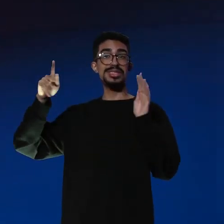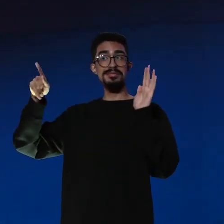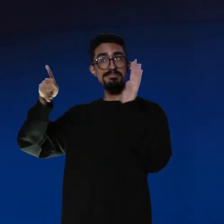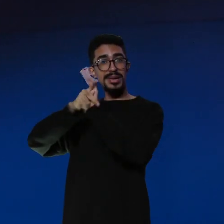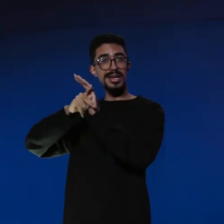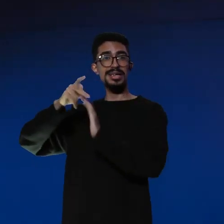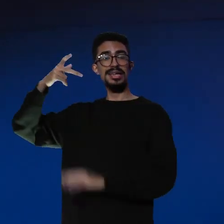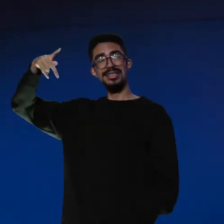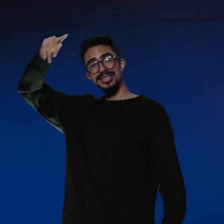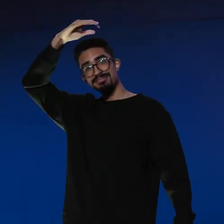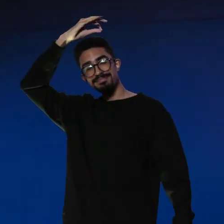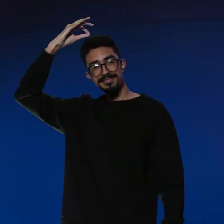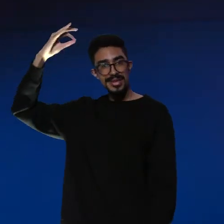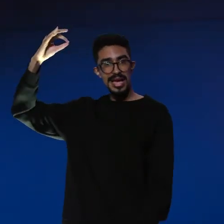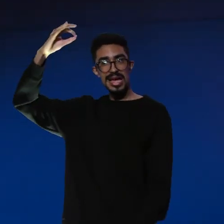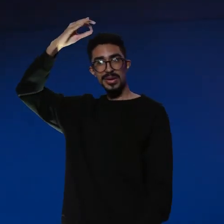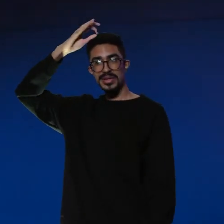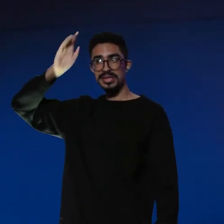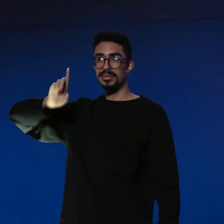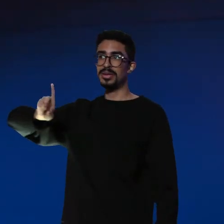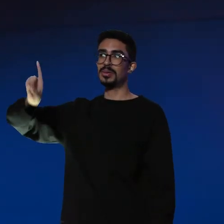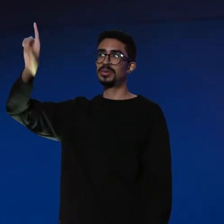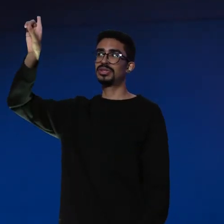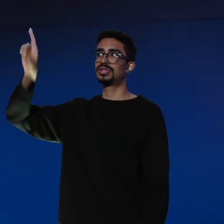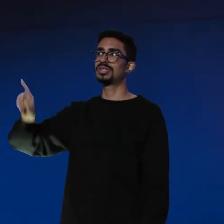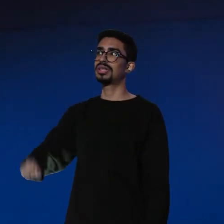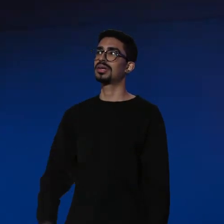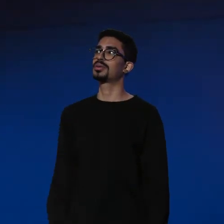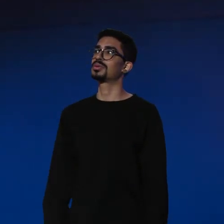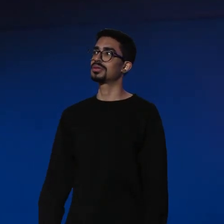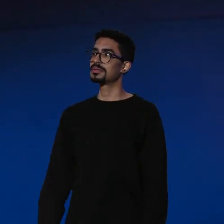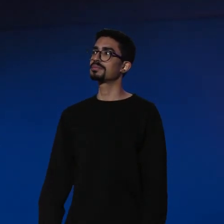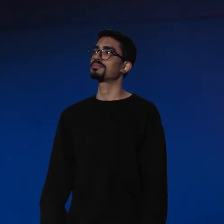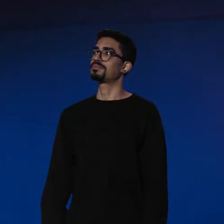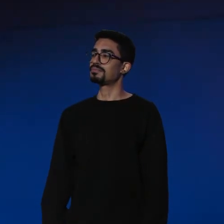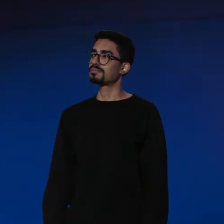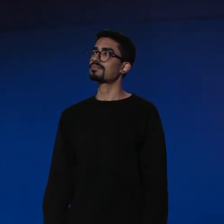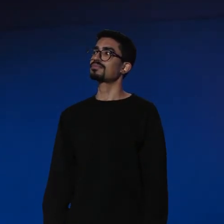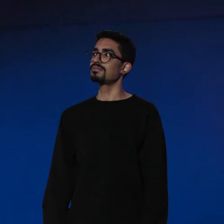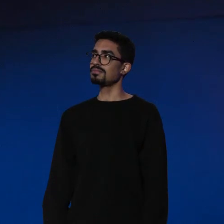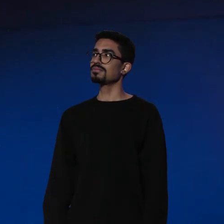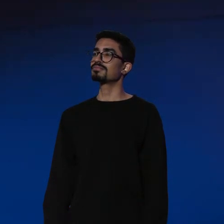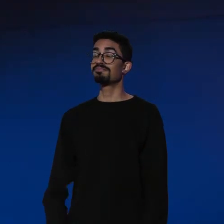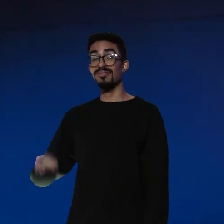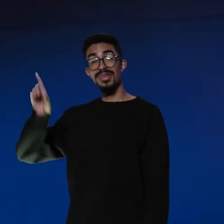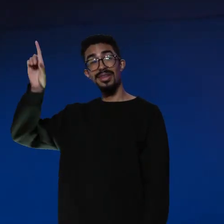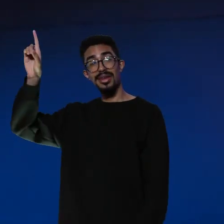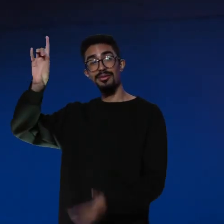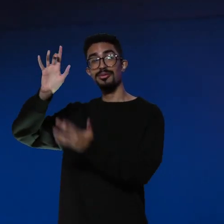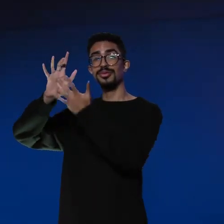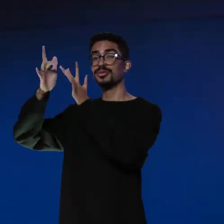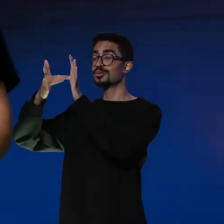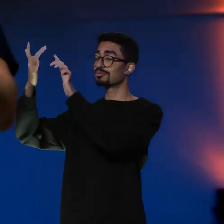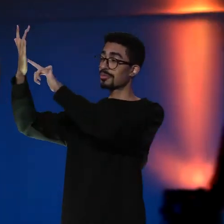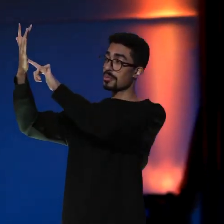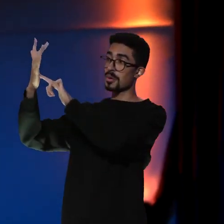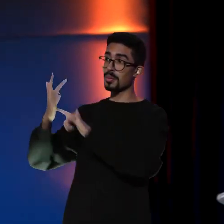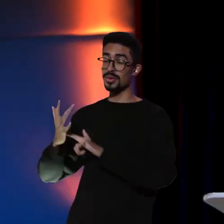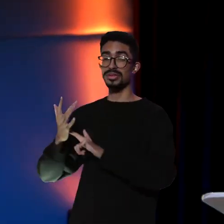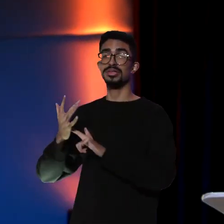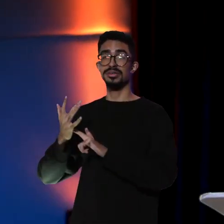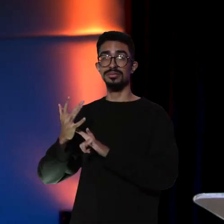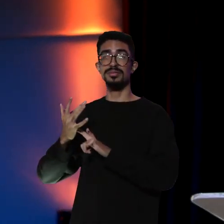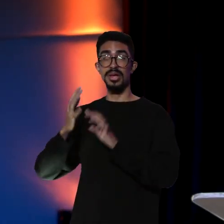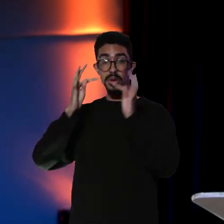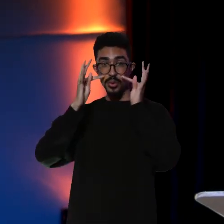passos extremamente firmes quando ninguém consegue ver onde estamos pisando. Ele se revela a nós. E depois que eu convidei Jesus para